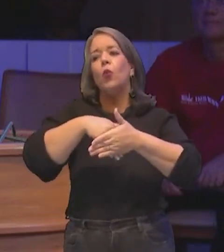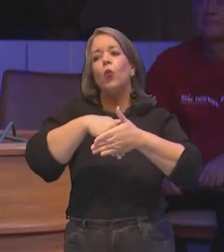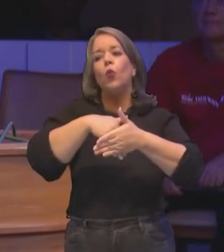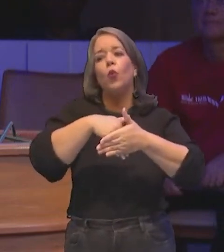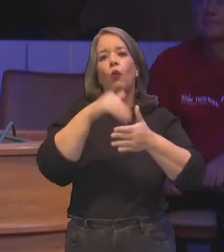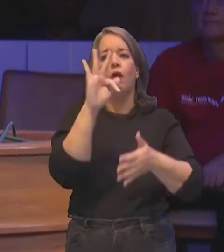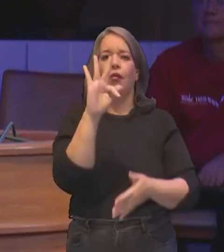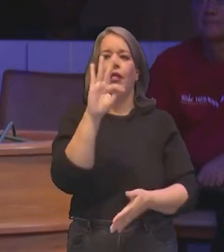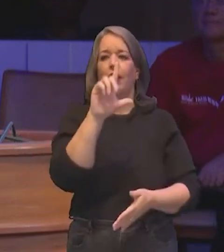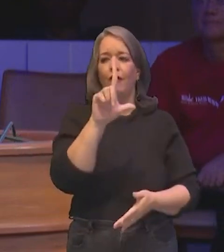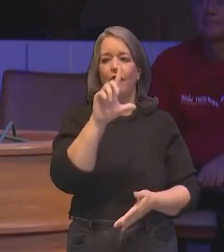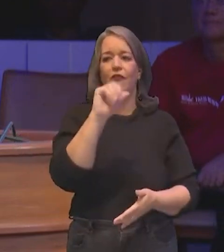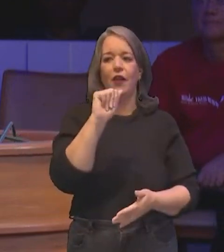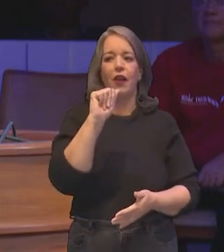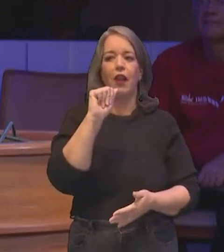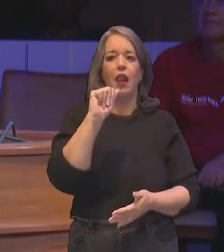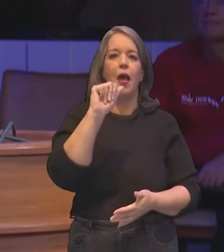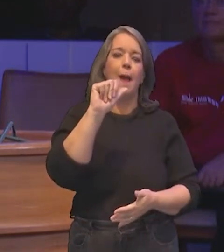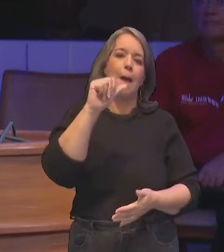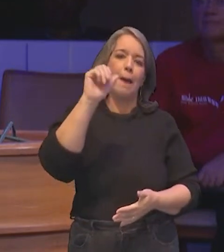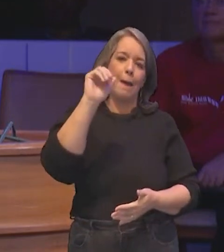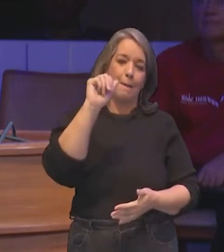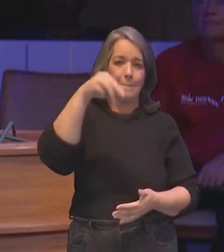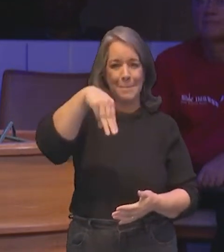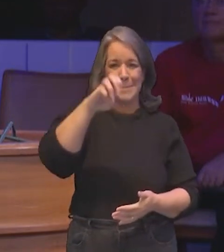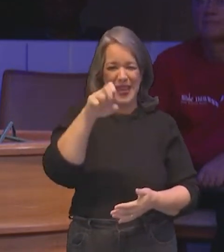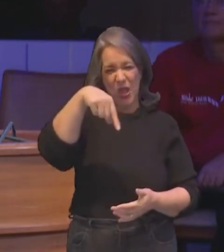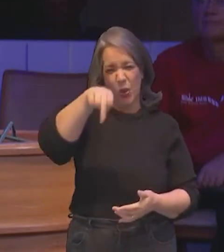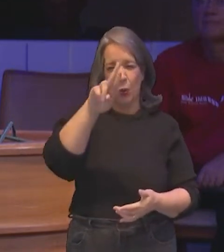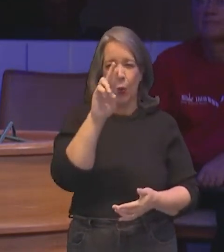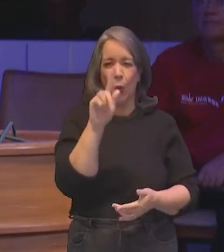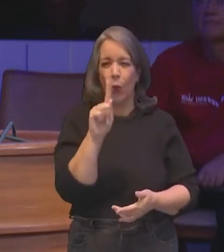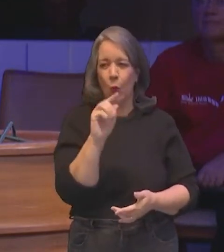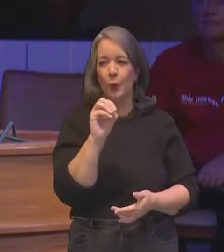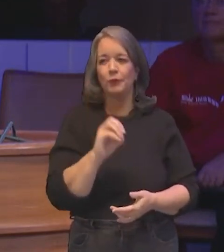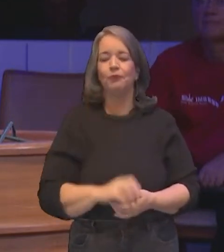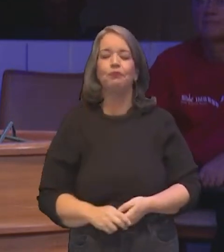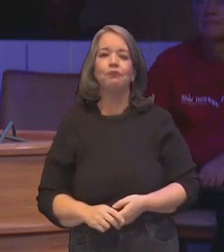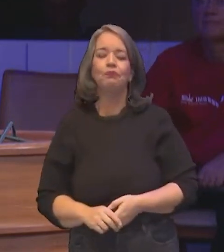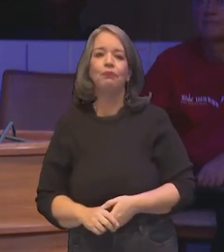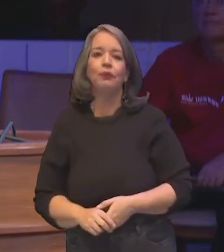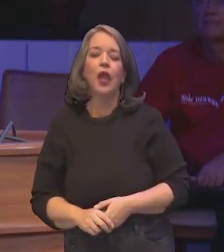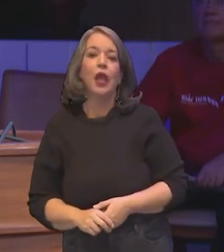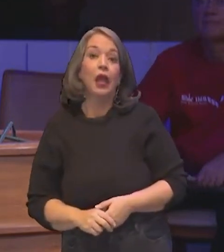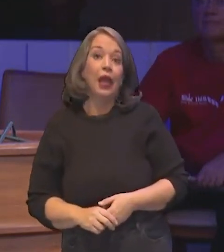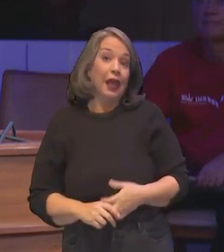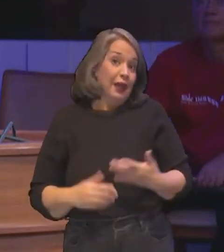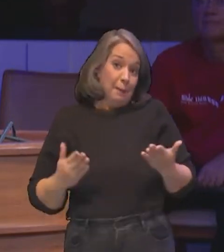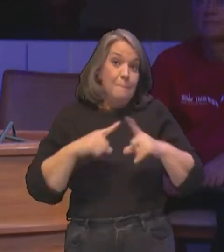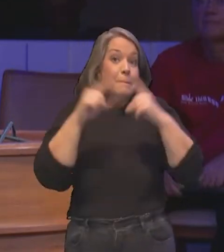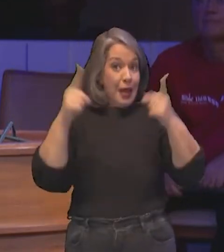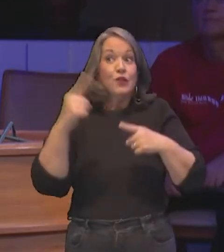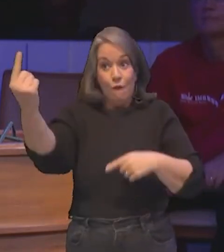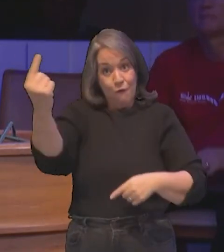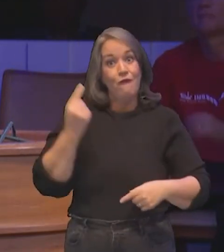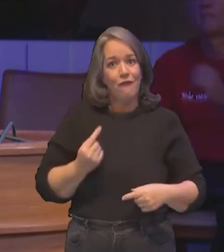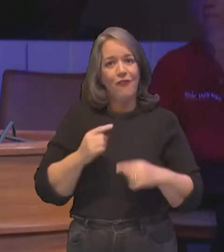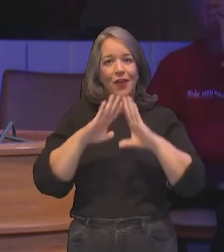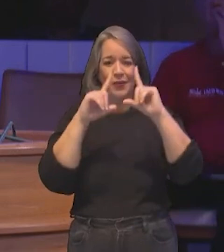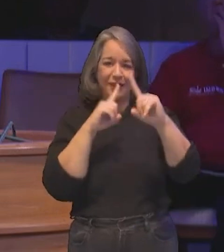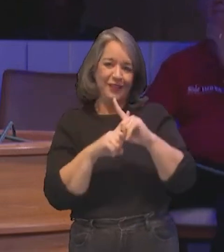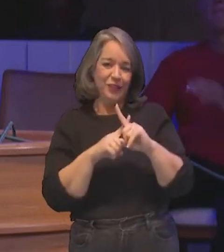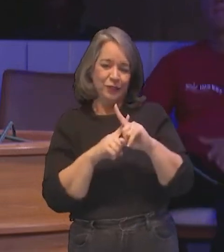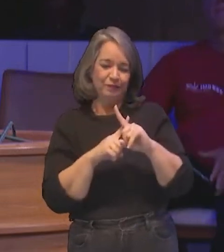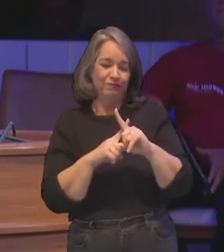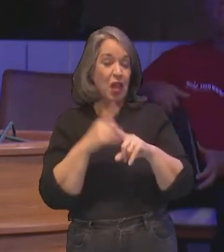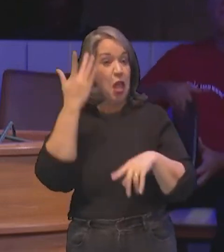Eu não sei qual é a realidade que você passa na sua vida. Eu não sei qual é o pecado que você tem lutado e relutado